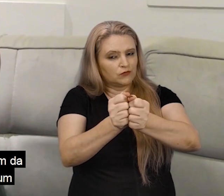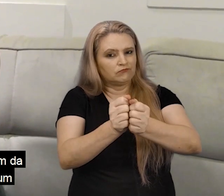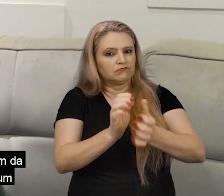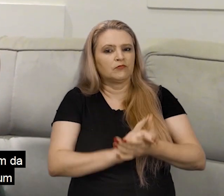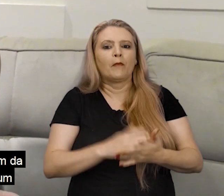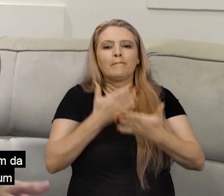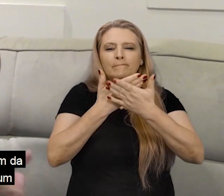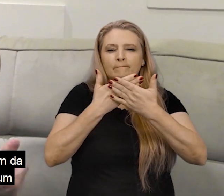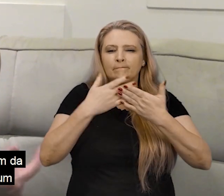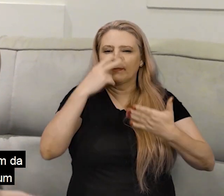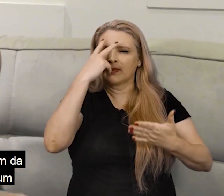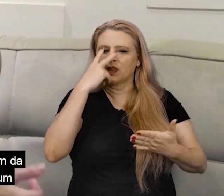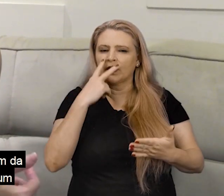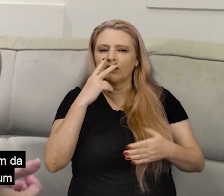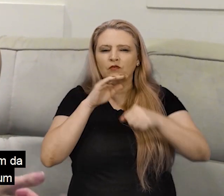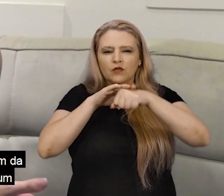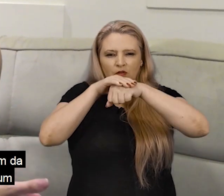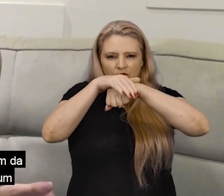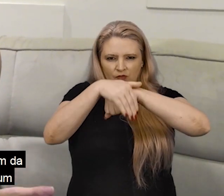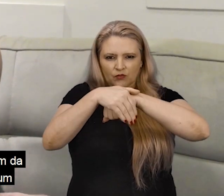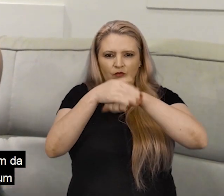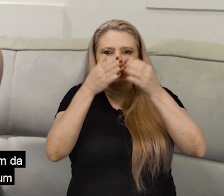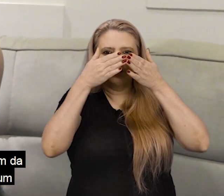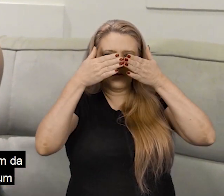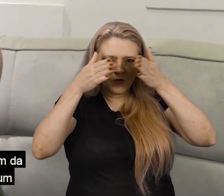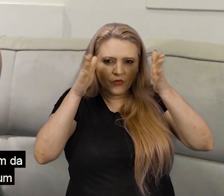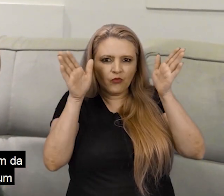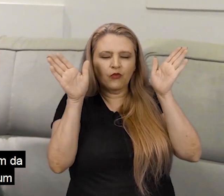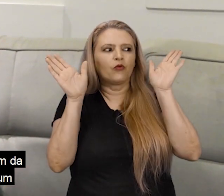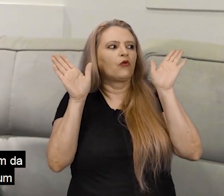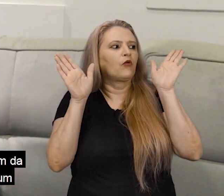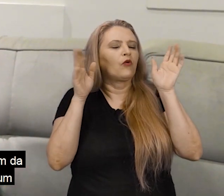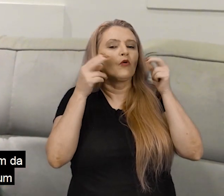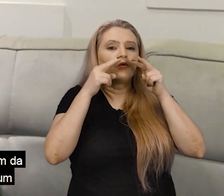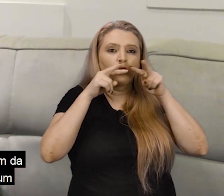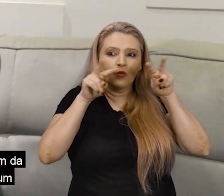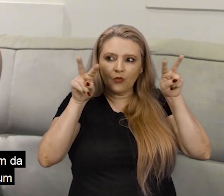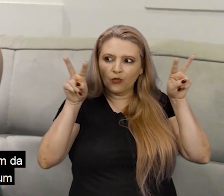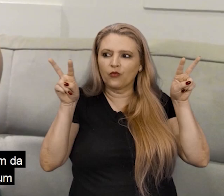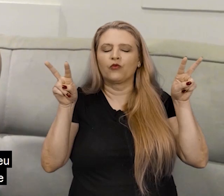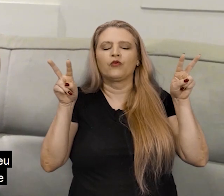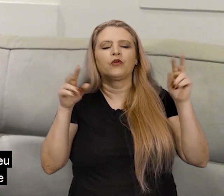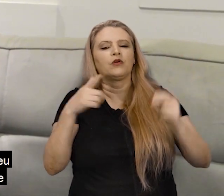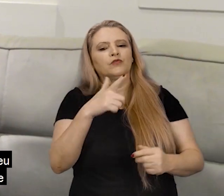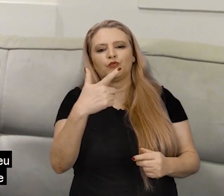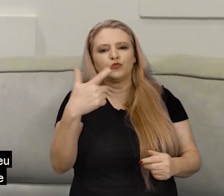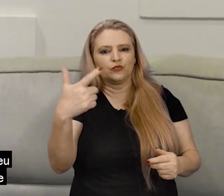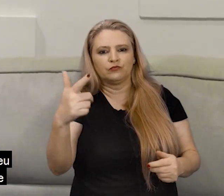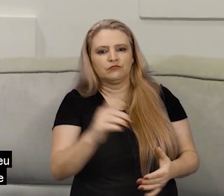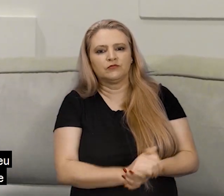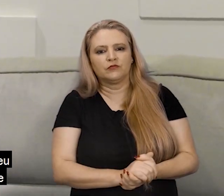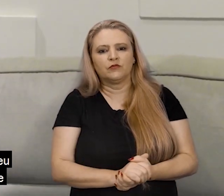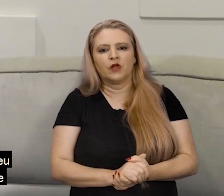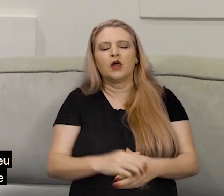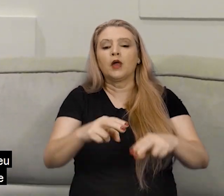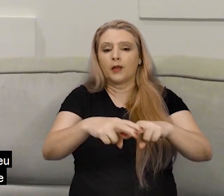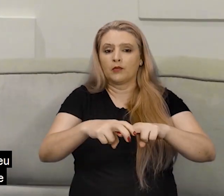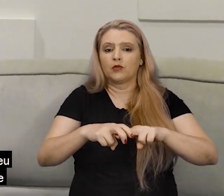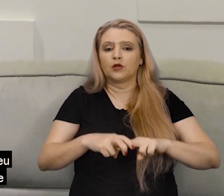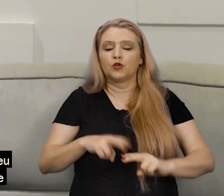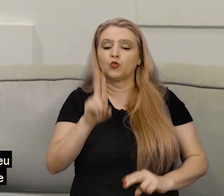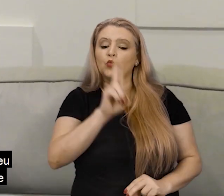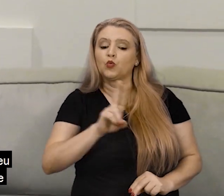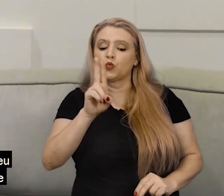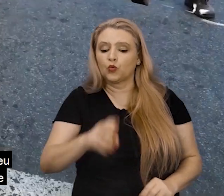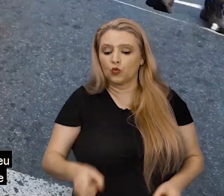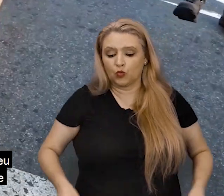também da visão periférica, e por isso eu uso bengala há um ano e meio. Esse ano foi o primeiro ano que eu fui pro